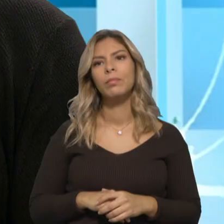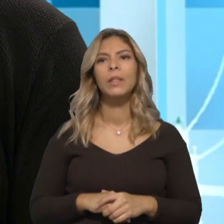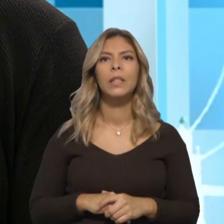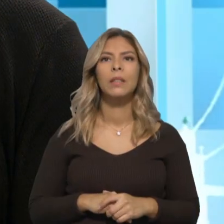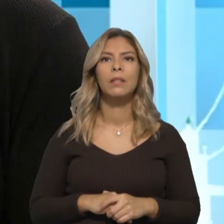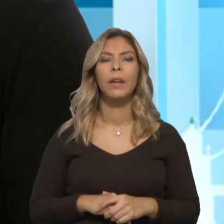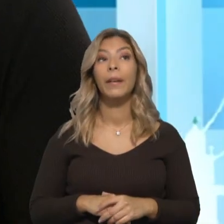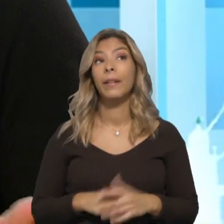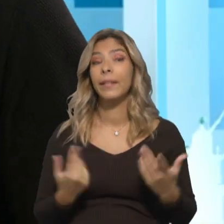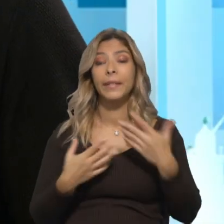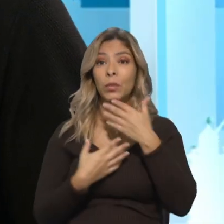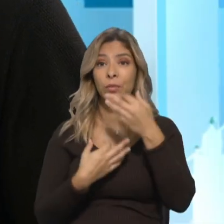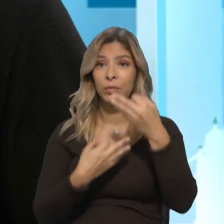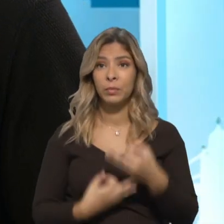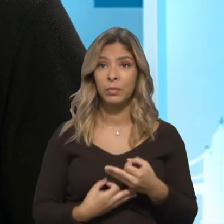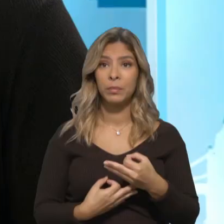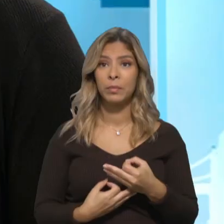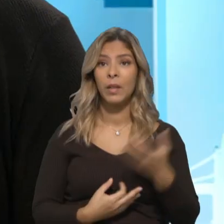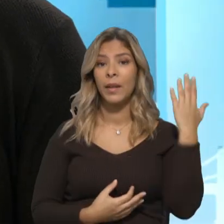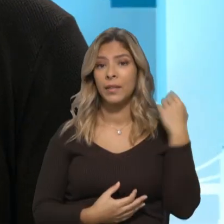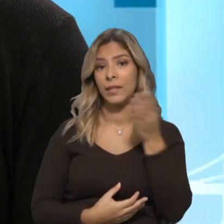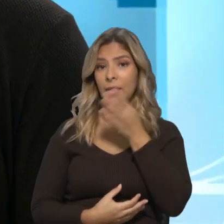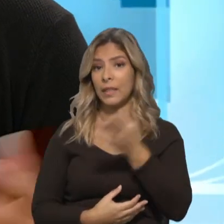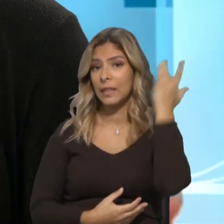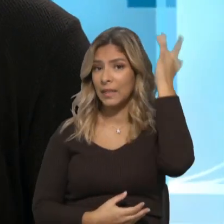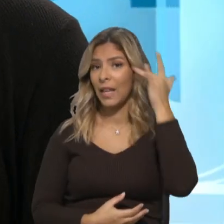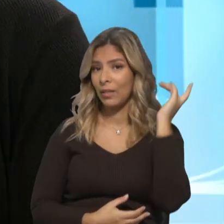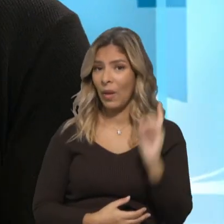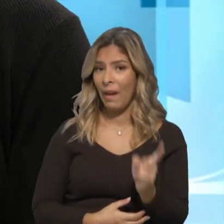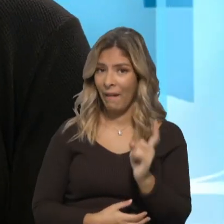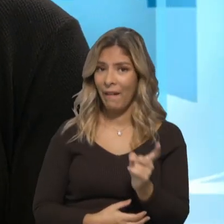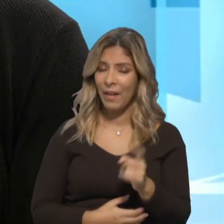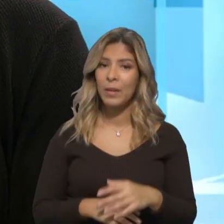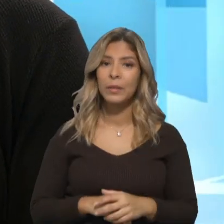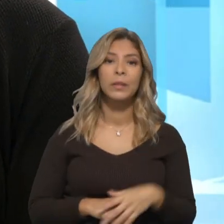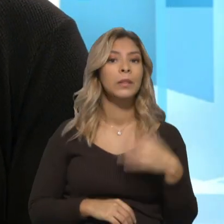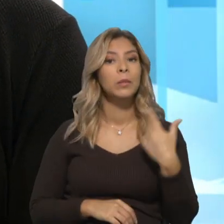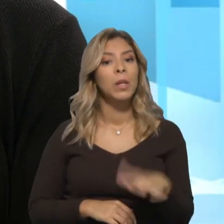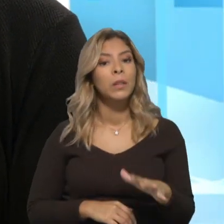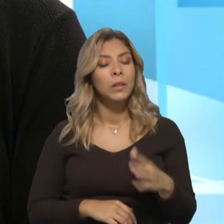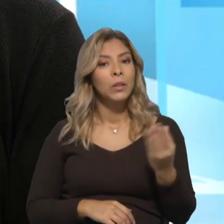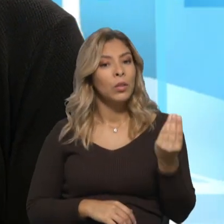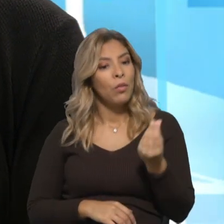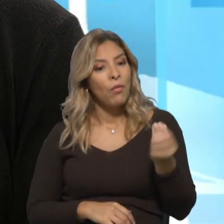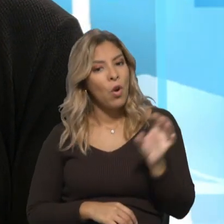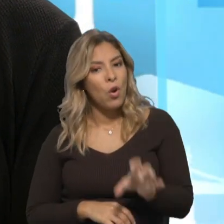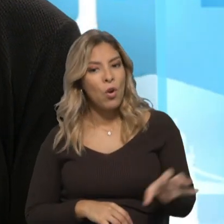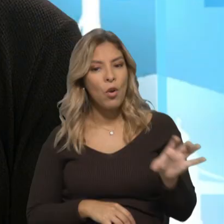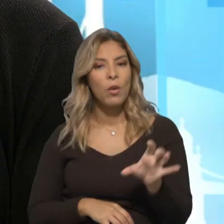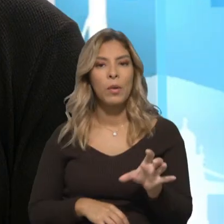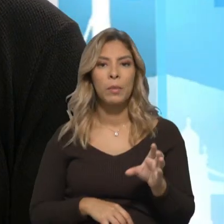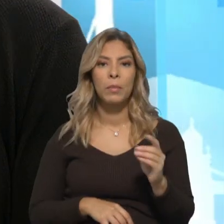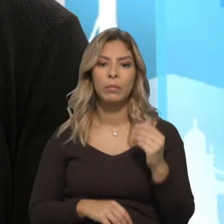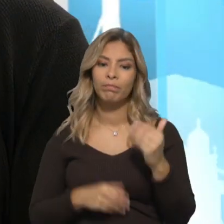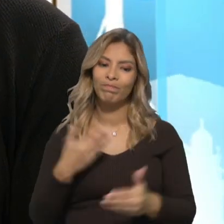ou seja, nós já sabíamos que ele era santo, por isso. Agora, o facto de toda a Igreja o reconhece como tal é uma confirmação do trabalho que estamos